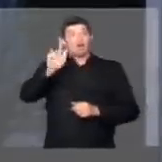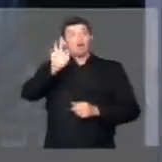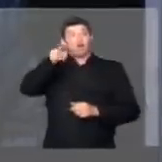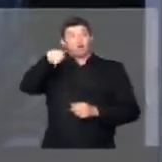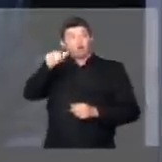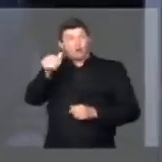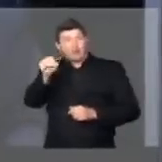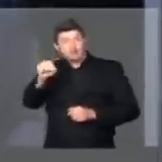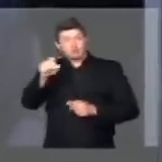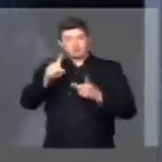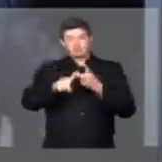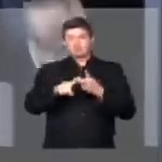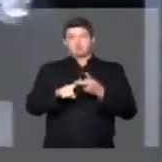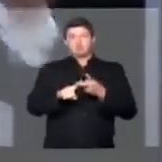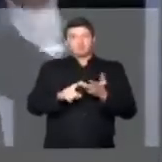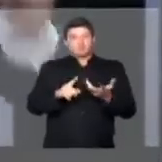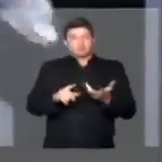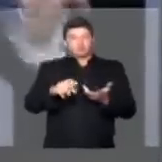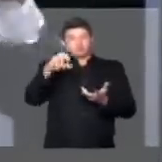Furnas.